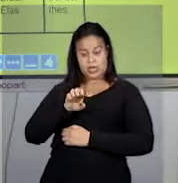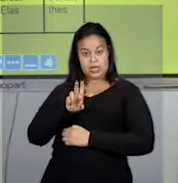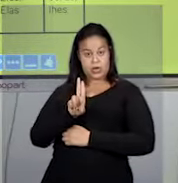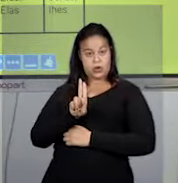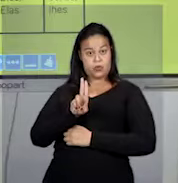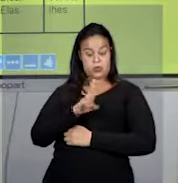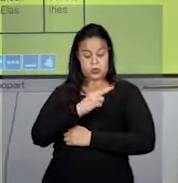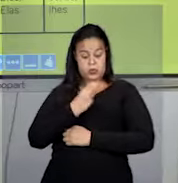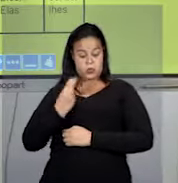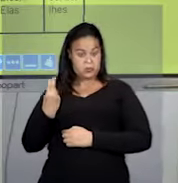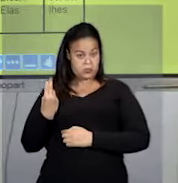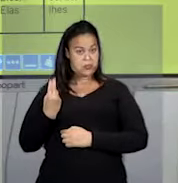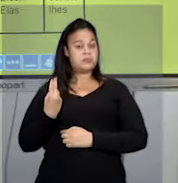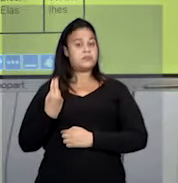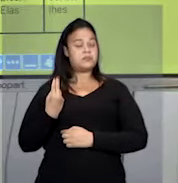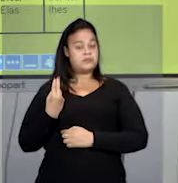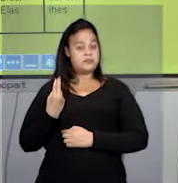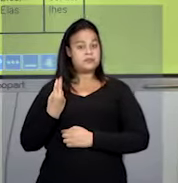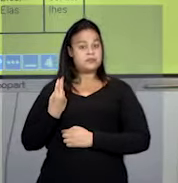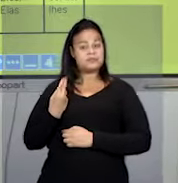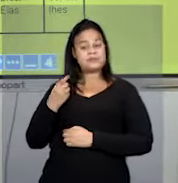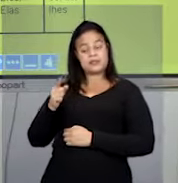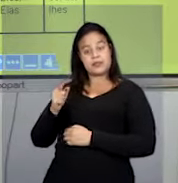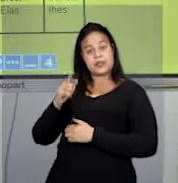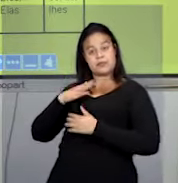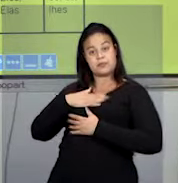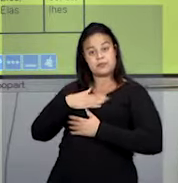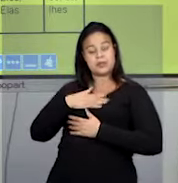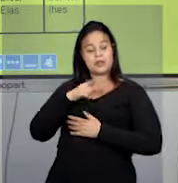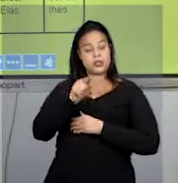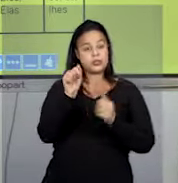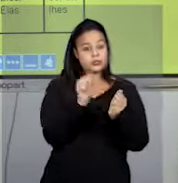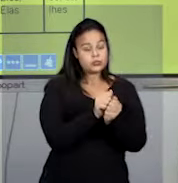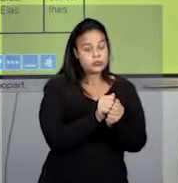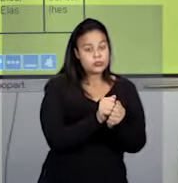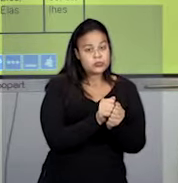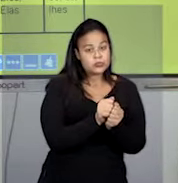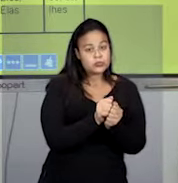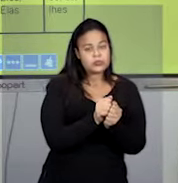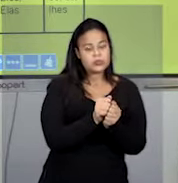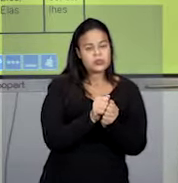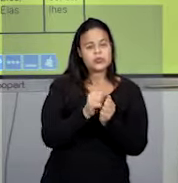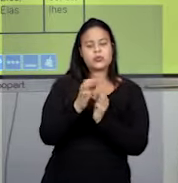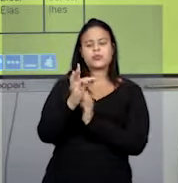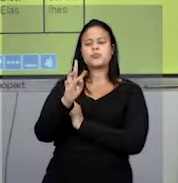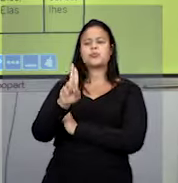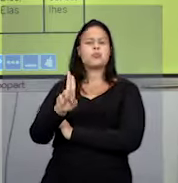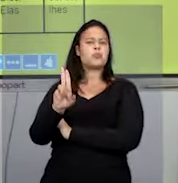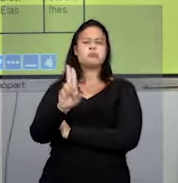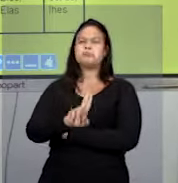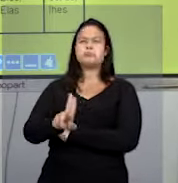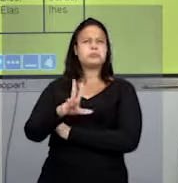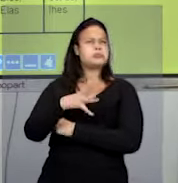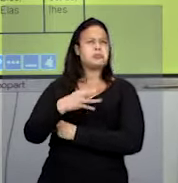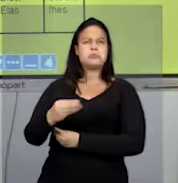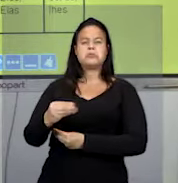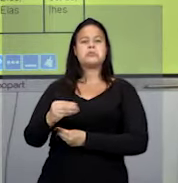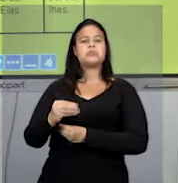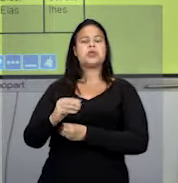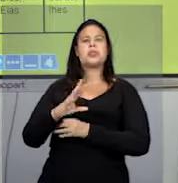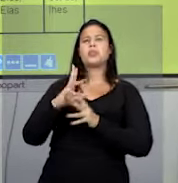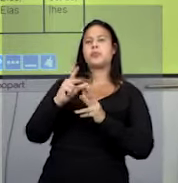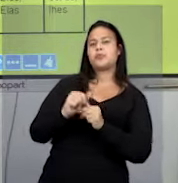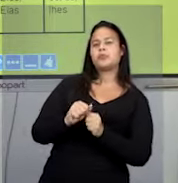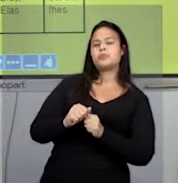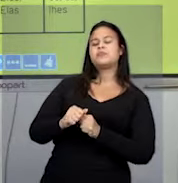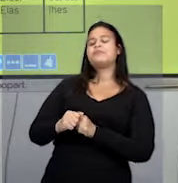isto é para mim, ele está comigo. O tu quase que a gente não usa, mas a gente não usa o tu, mas todo mundo fala assim, eu